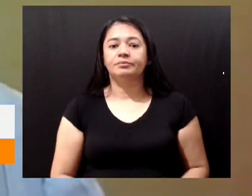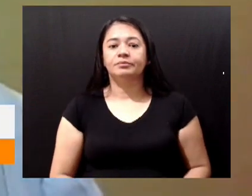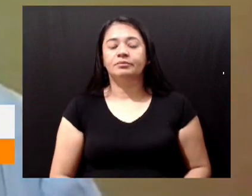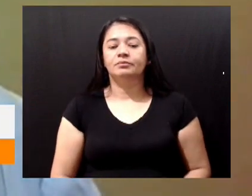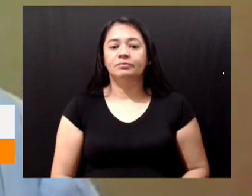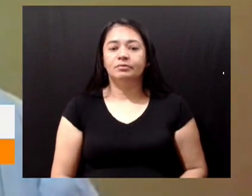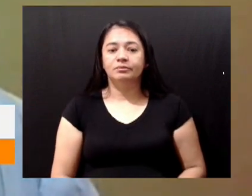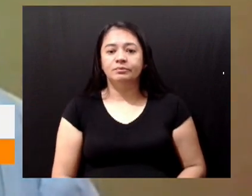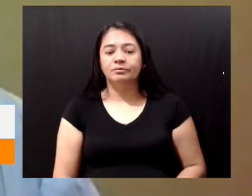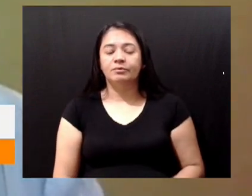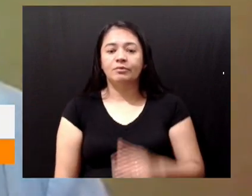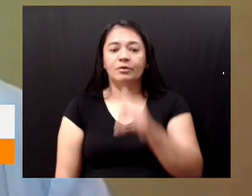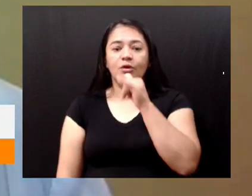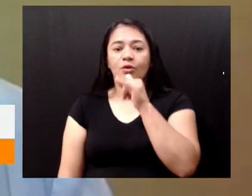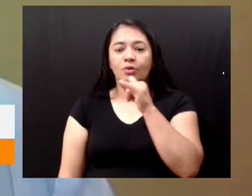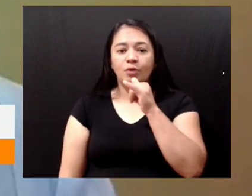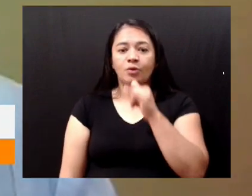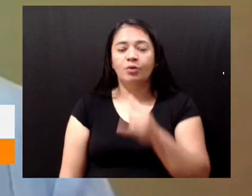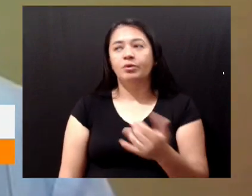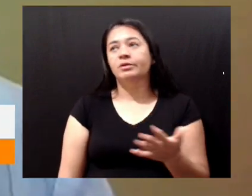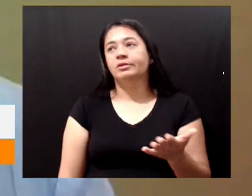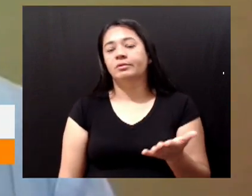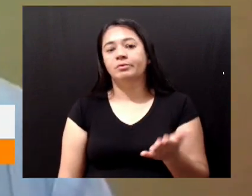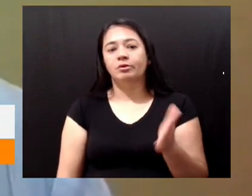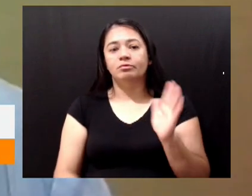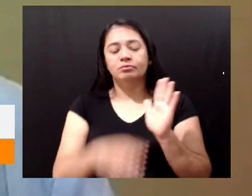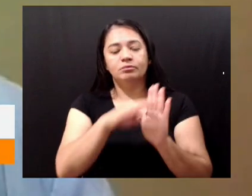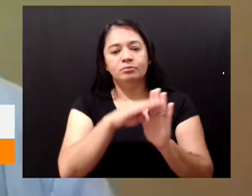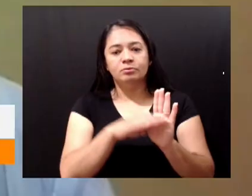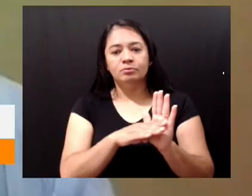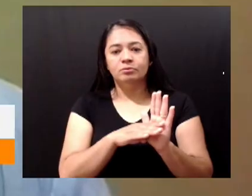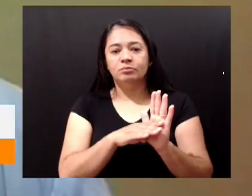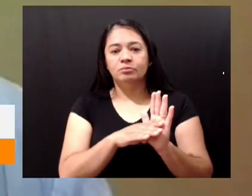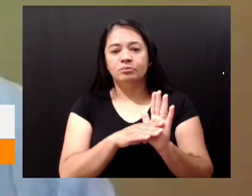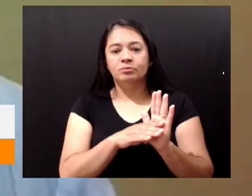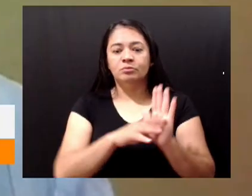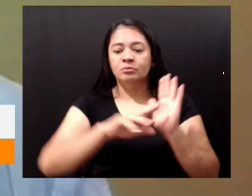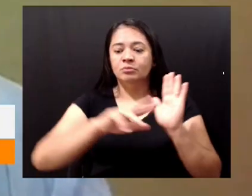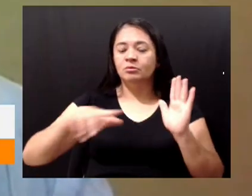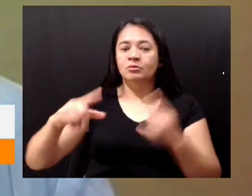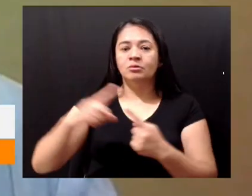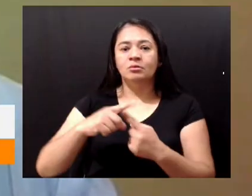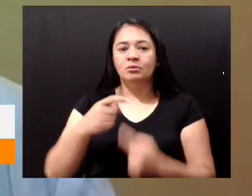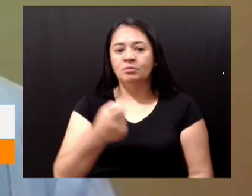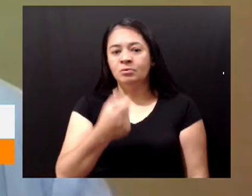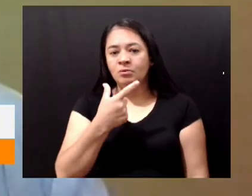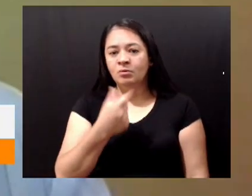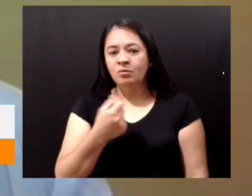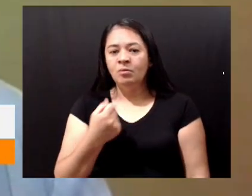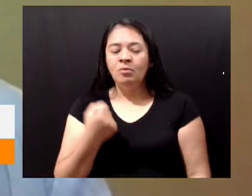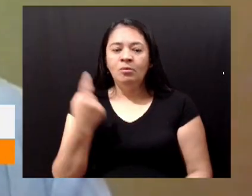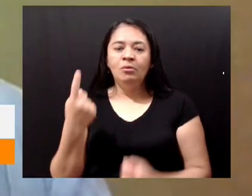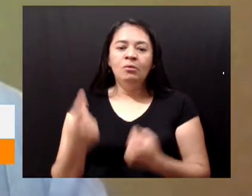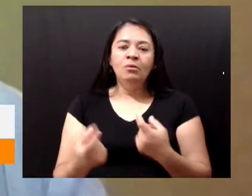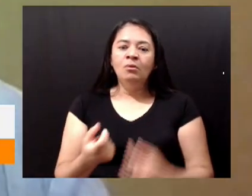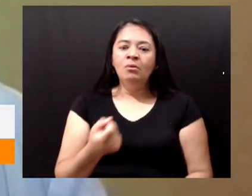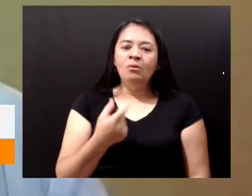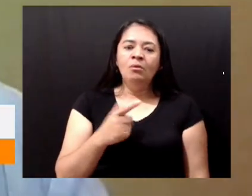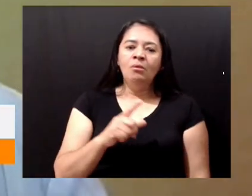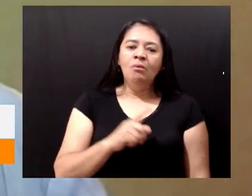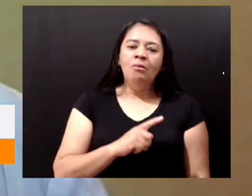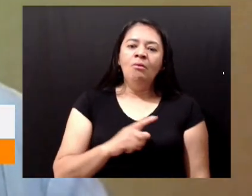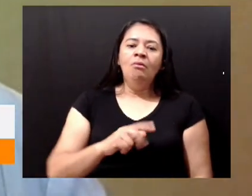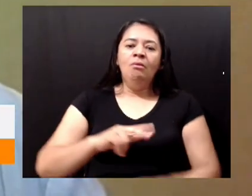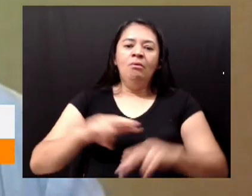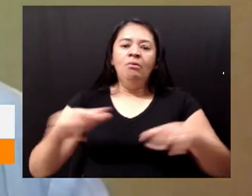exemplo, um anti-inflamatório, um corticosteroide, né? Alguns medicamentos que têm, aliás, vários medicamentos que têm